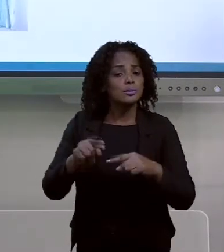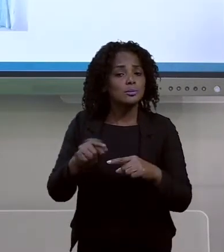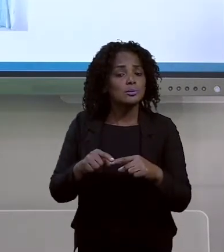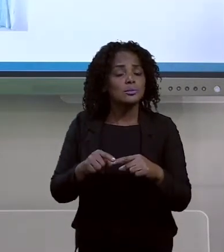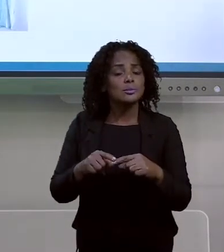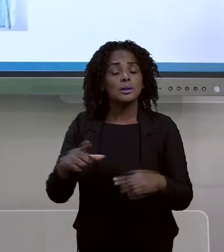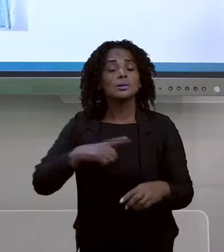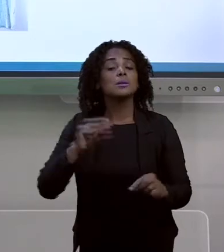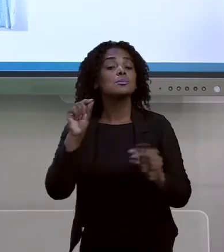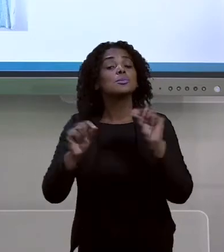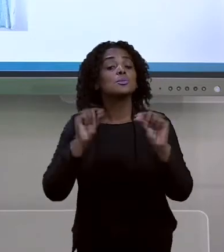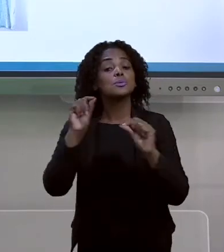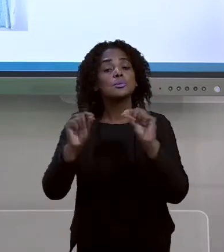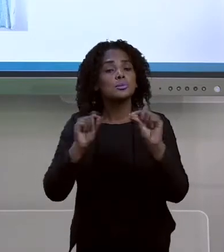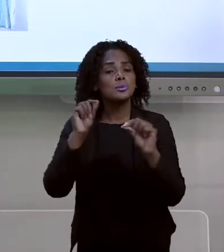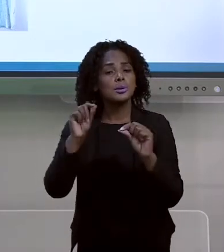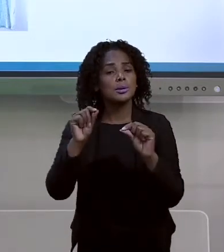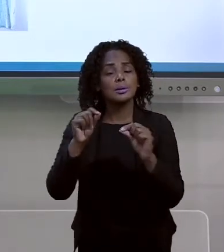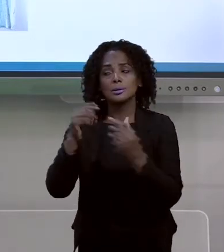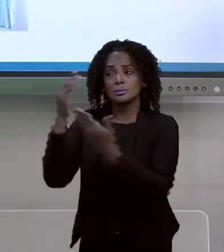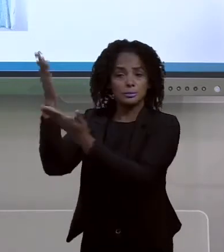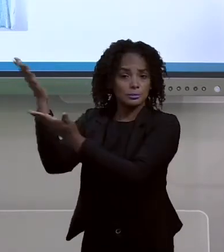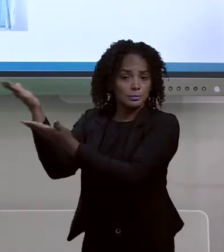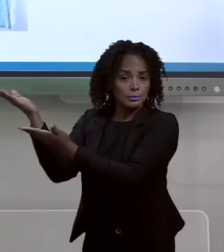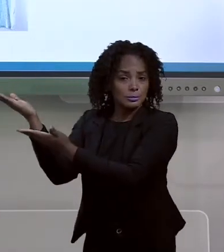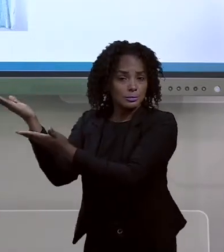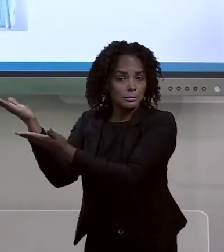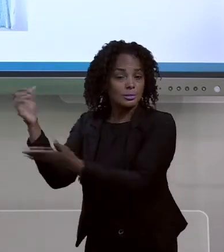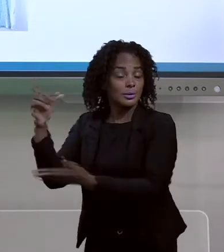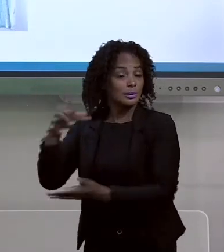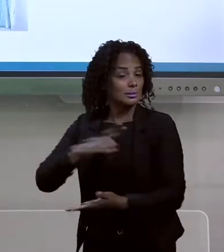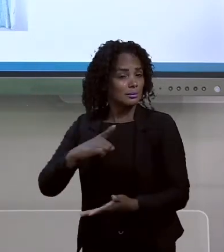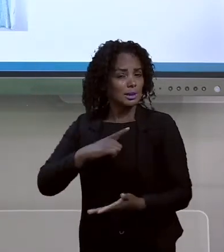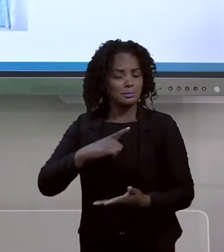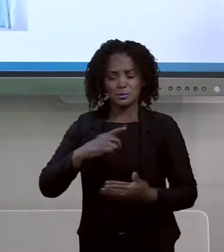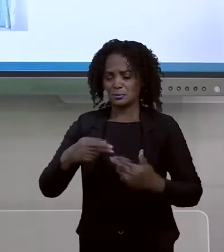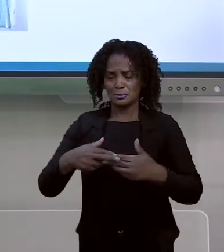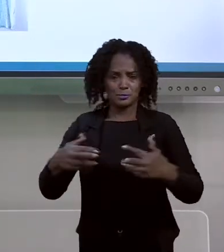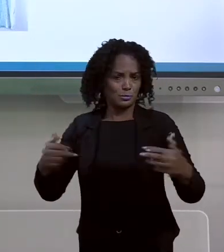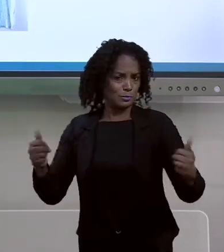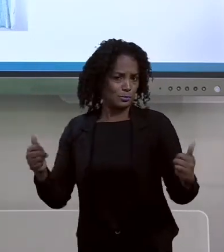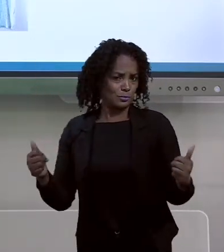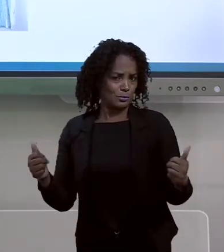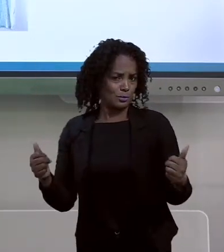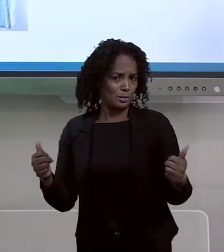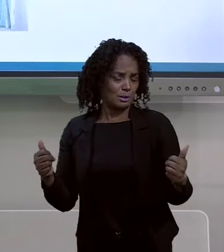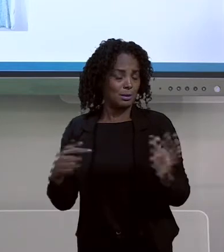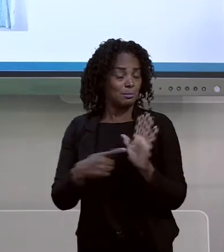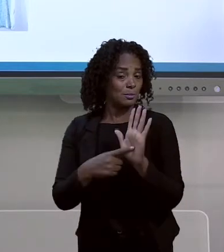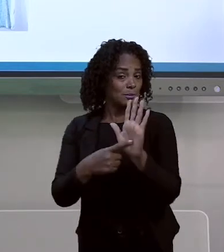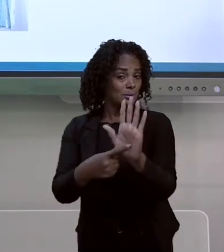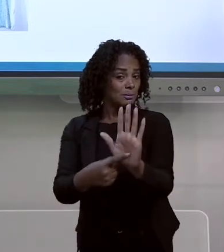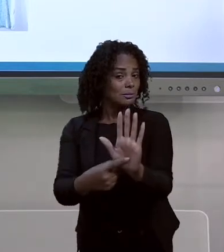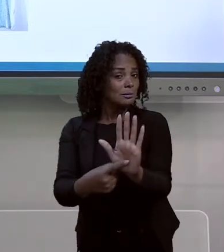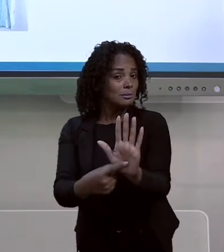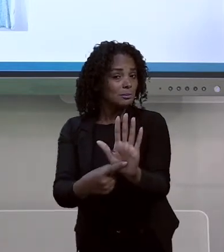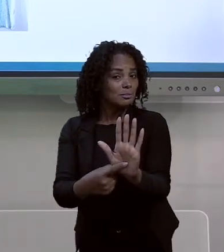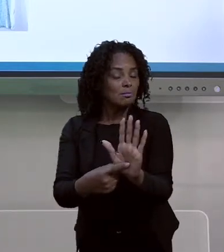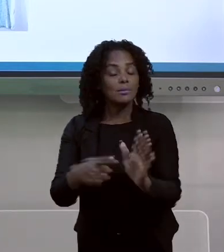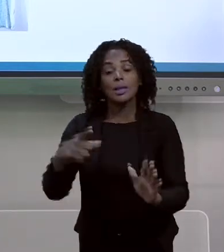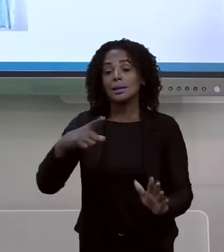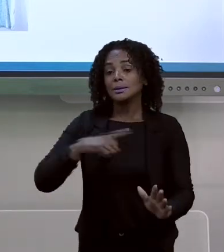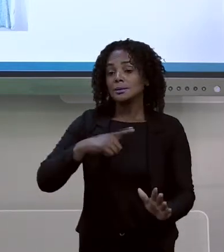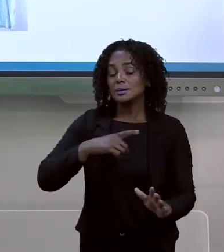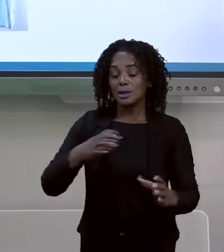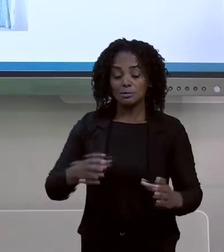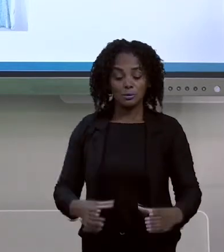Nós temos aqui, inúmeros objetos para ilustrar aquilo que eu estou querendo passar para vocês. Então,